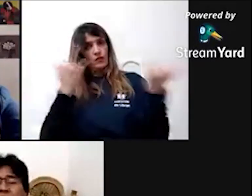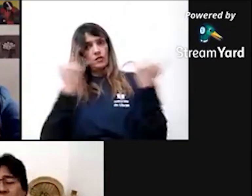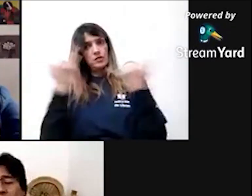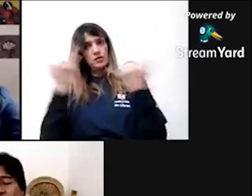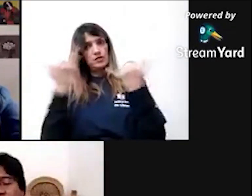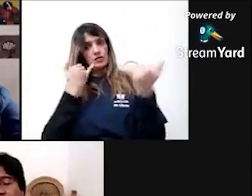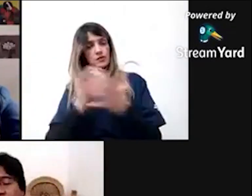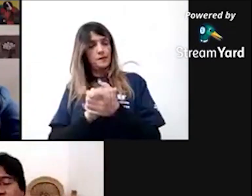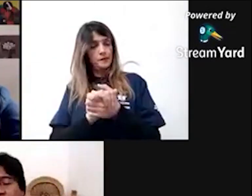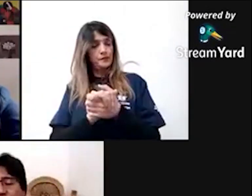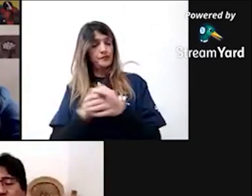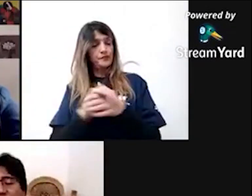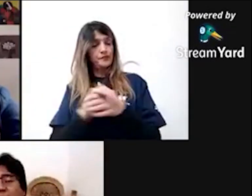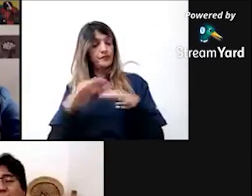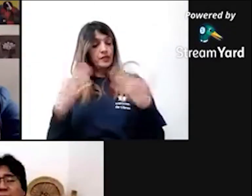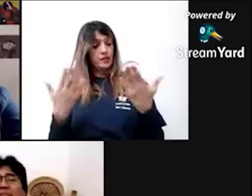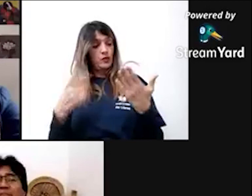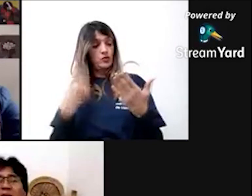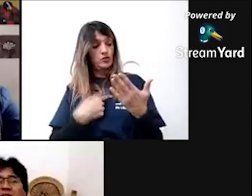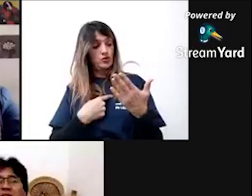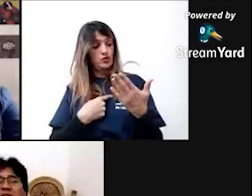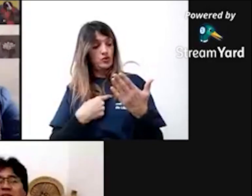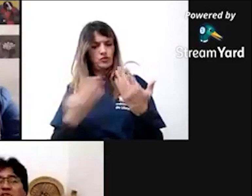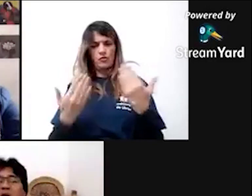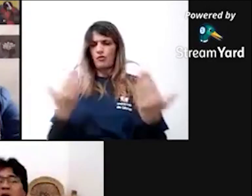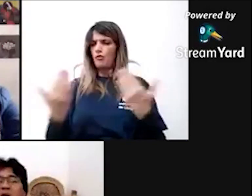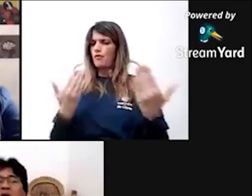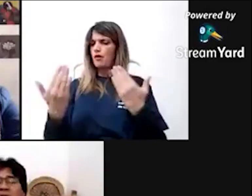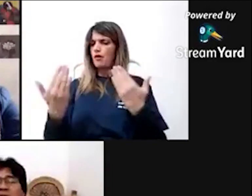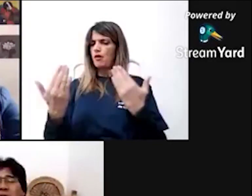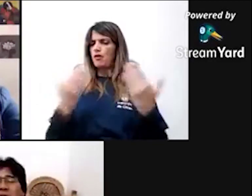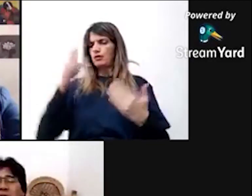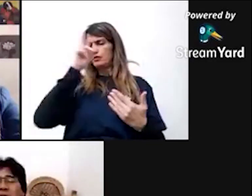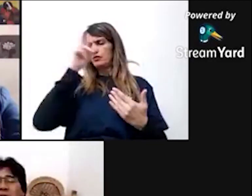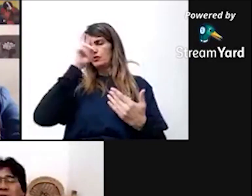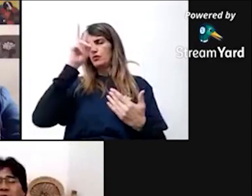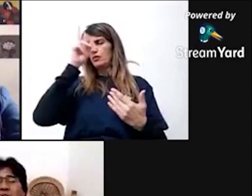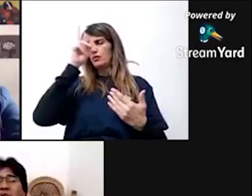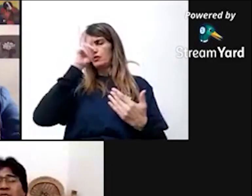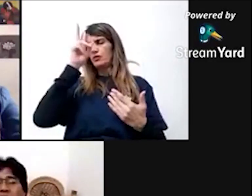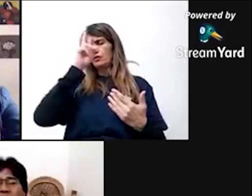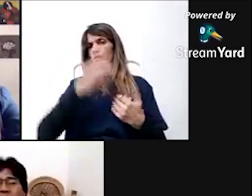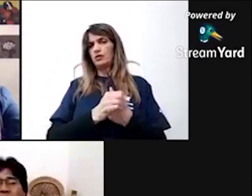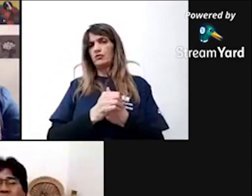Então, quando a gente equipara as histórias